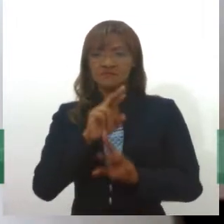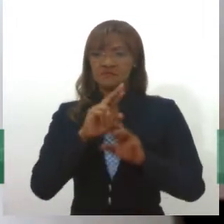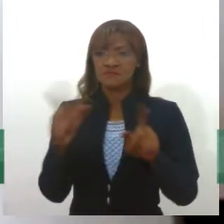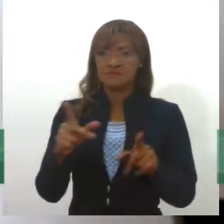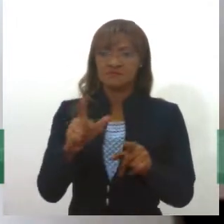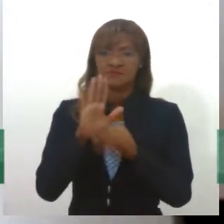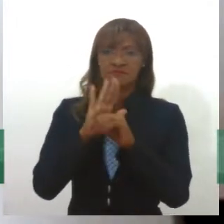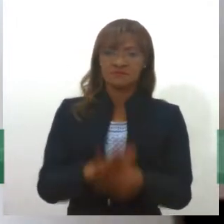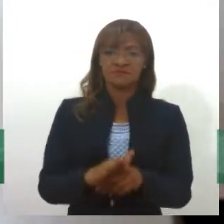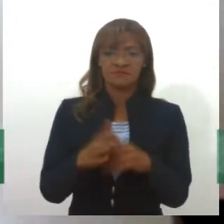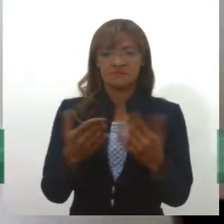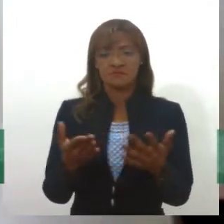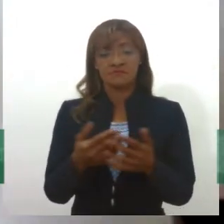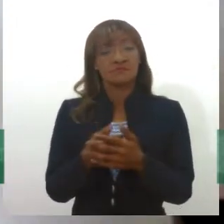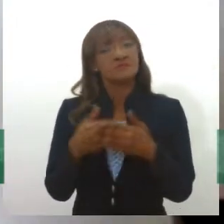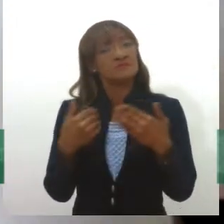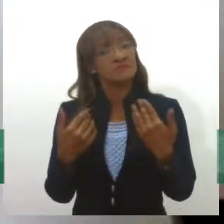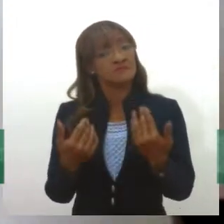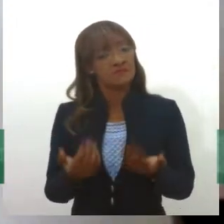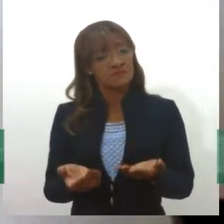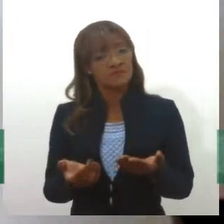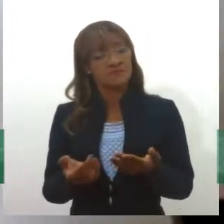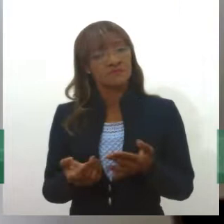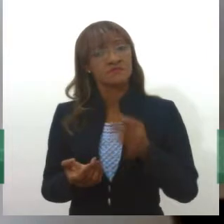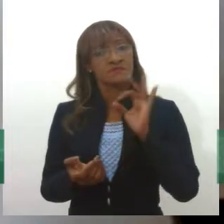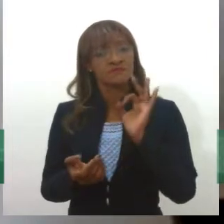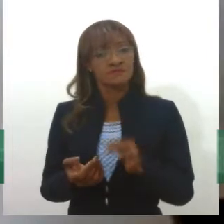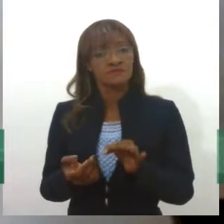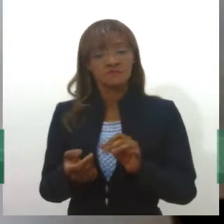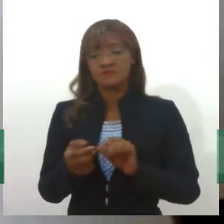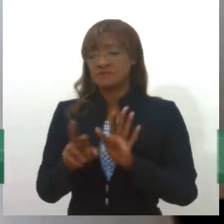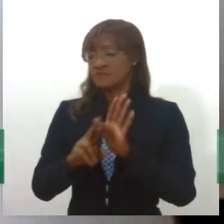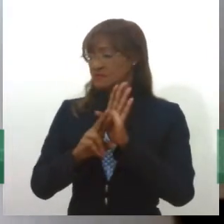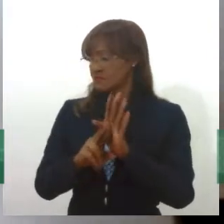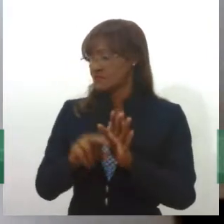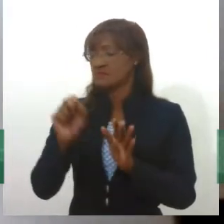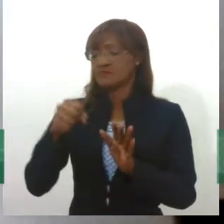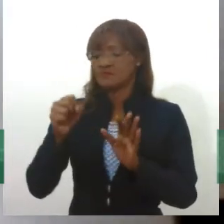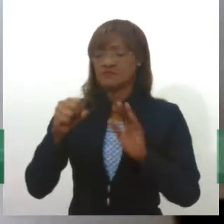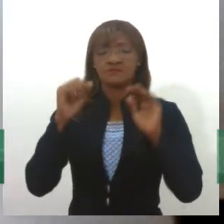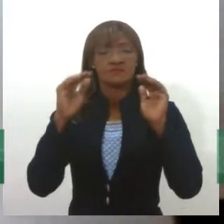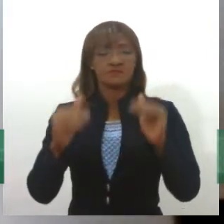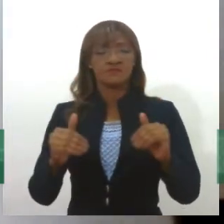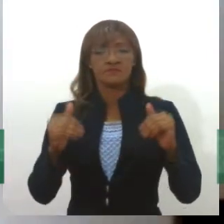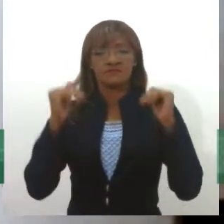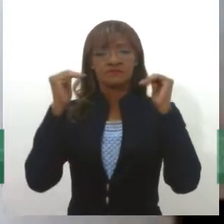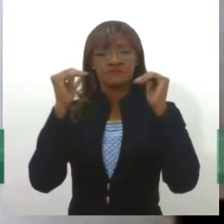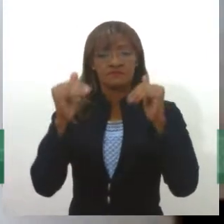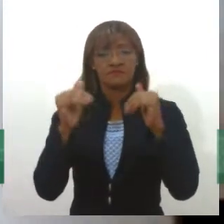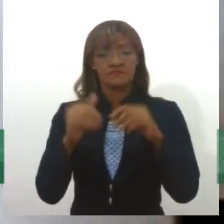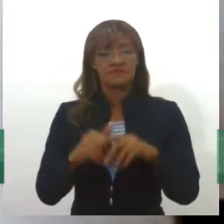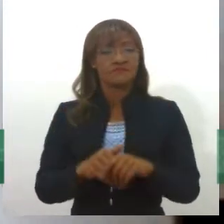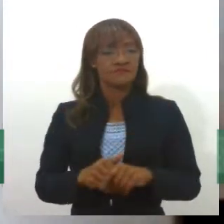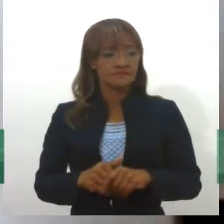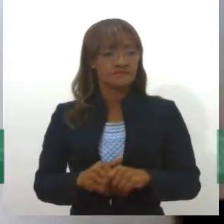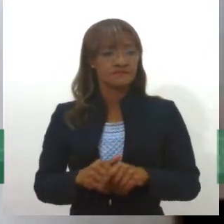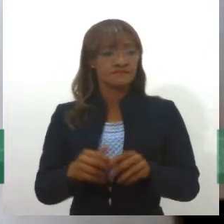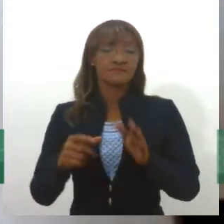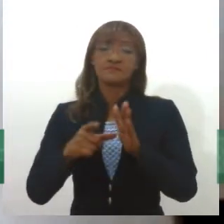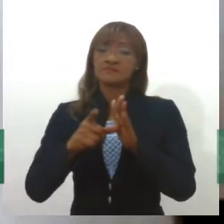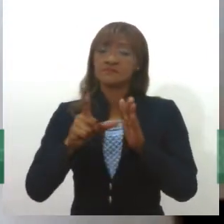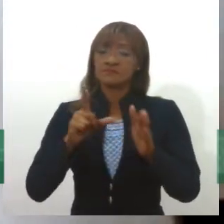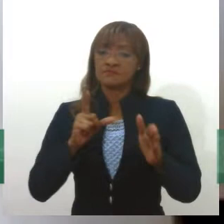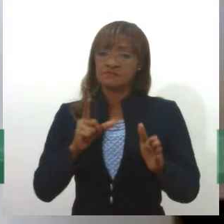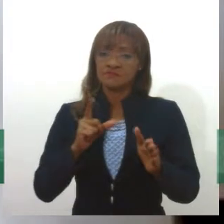agenda feminina. Então, eu acho que qualitativamente isso representa, sim, um avanço. Eu acho que antes de se instaurar,